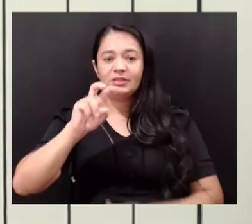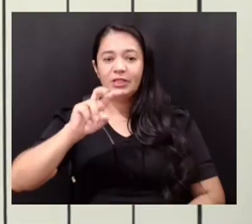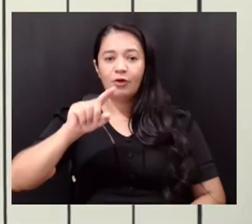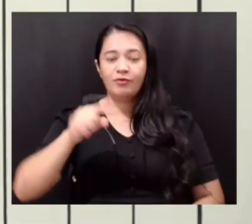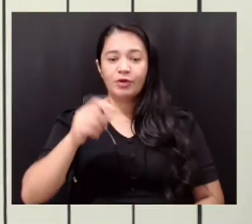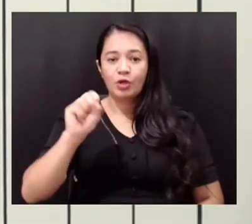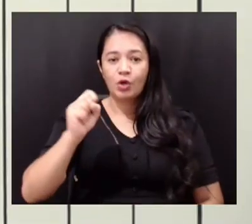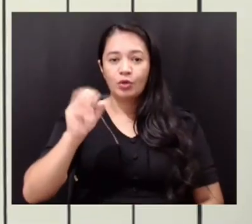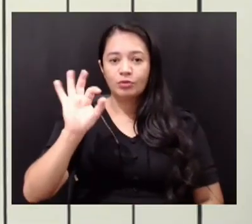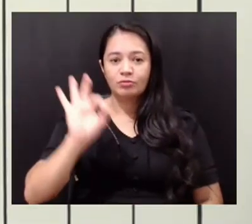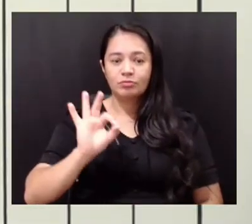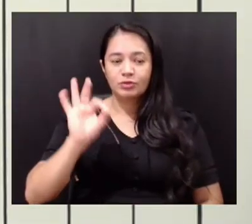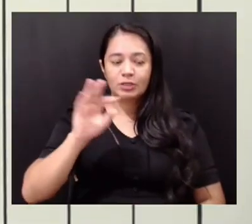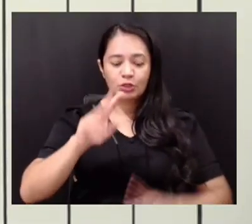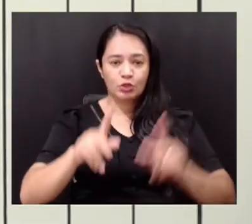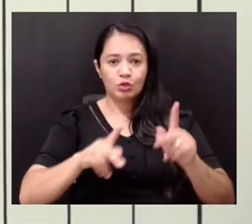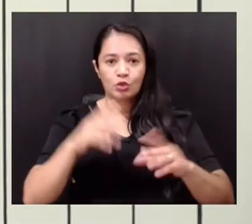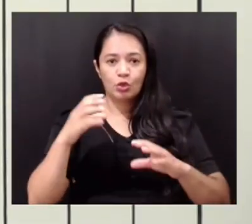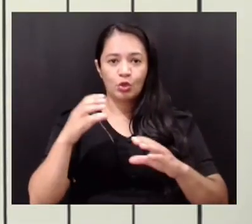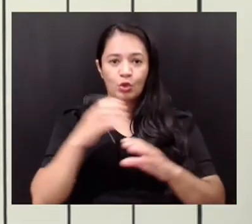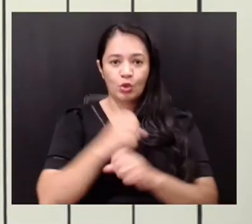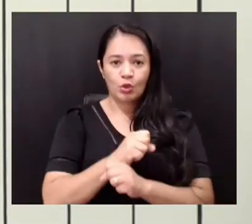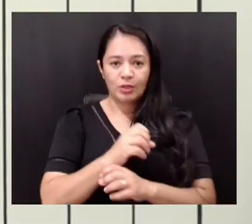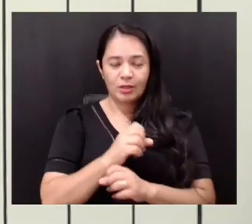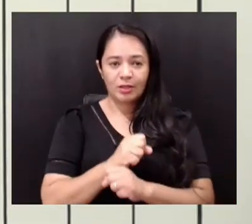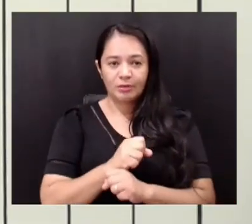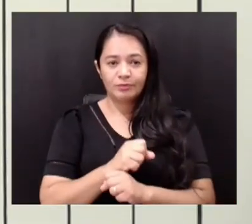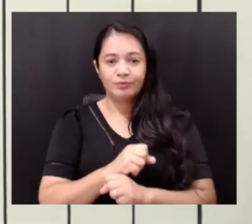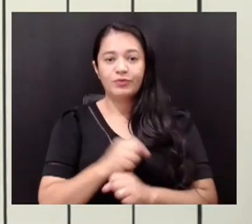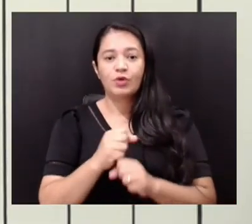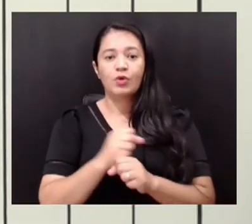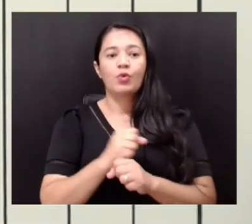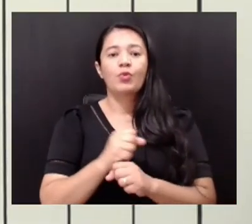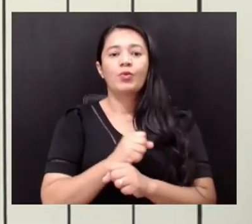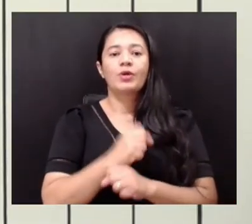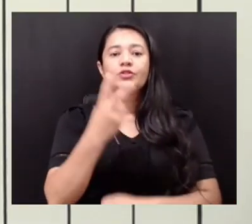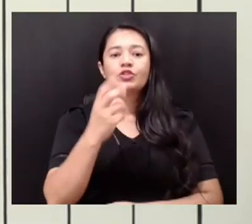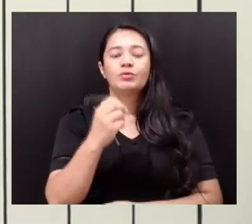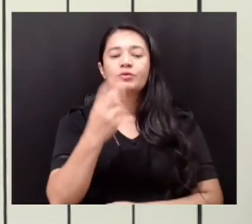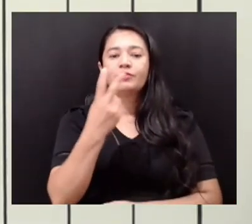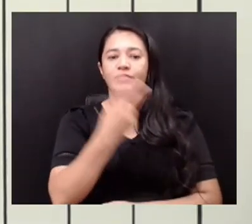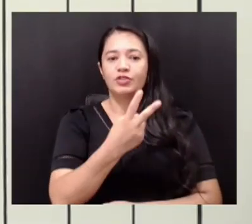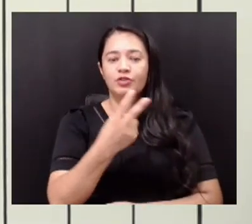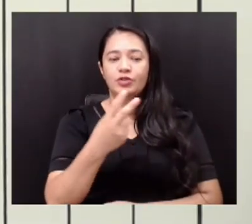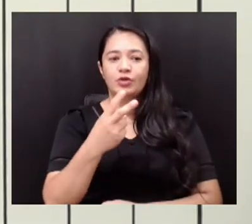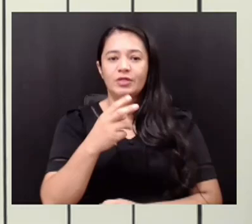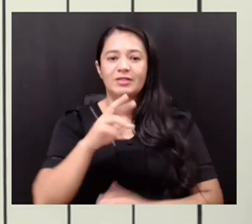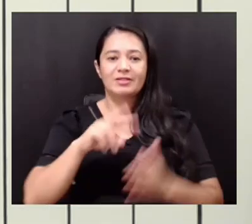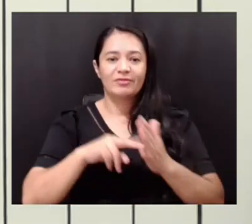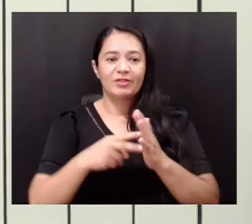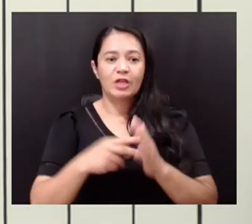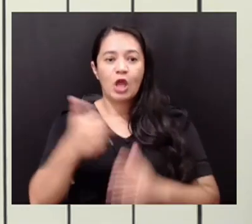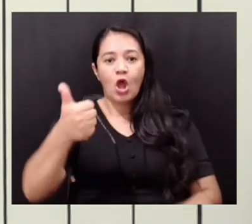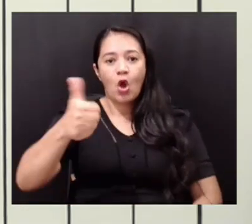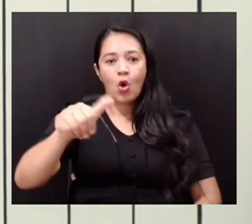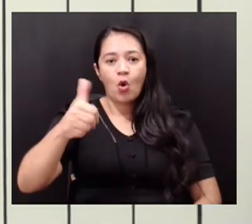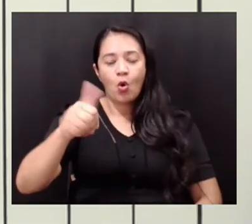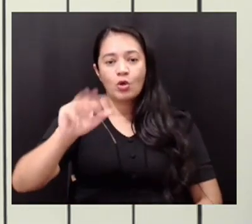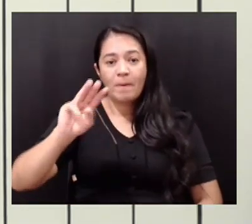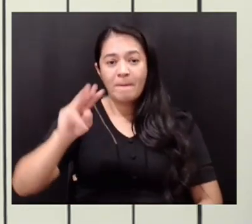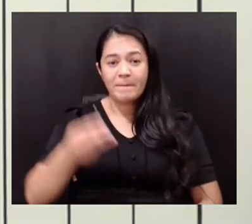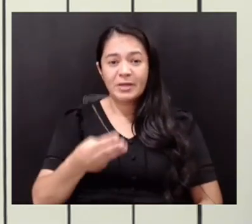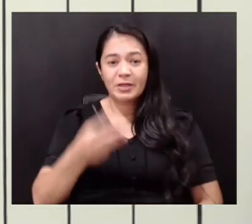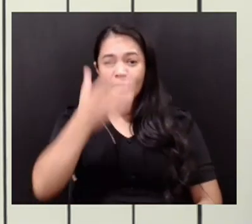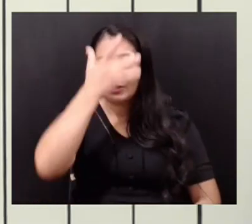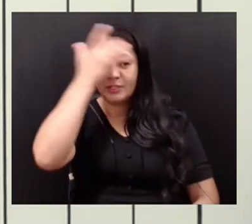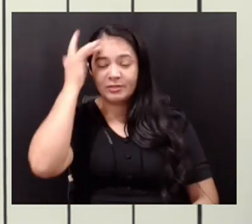que representava, em 2022, mais de 11 milhões de brasileiros. A nível mundial, o Brasil ficou atrás apenas